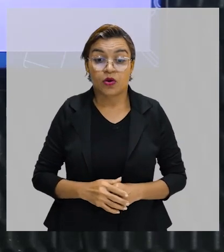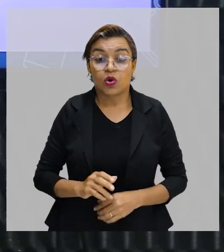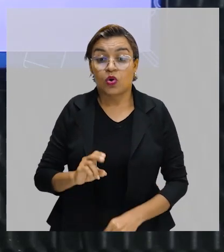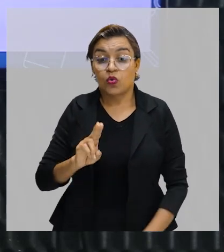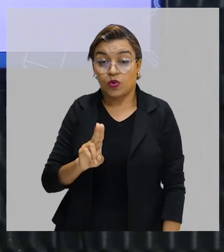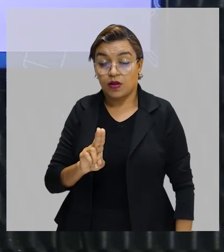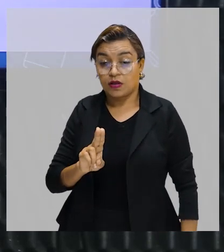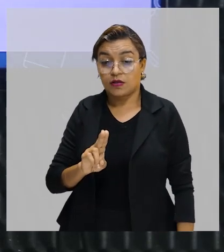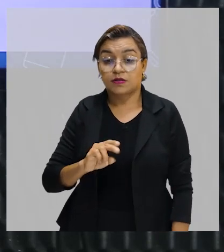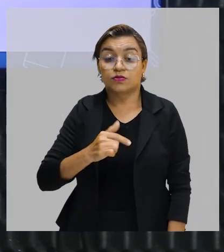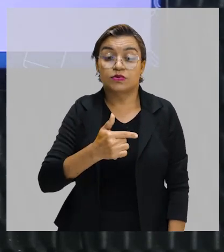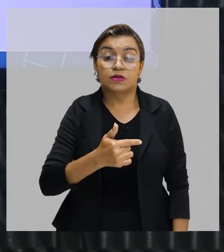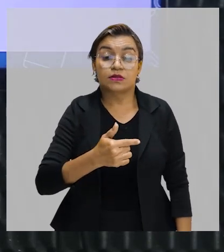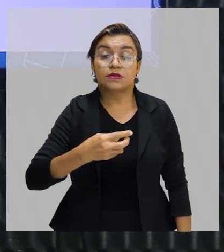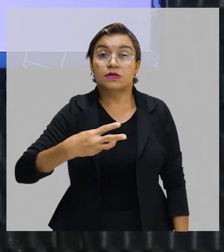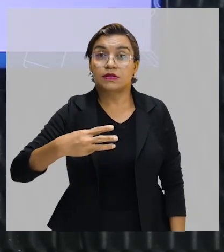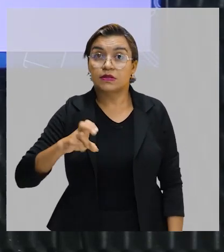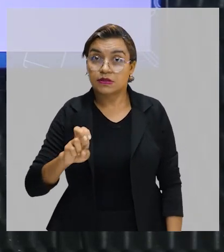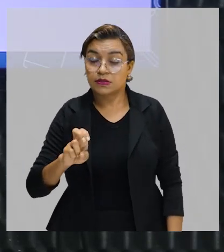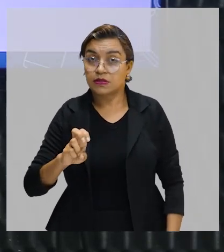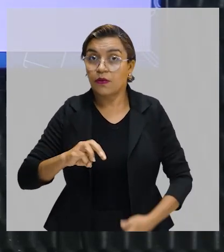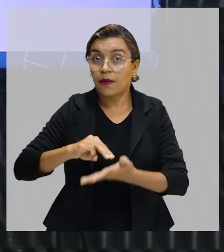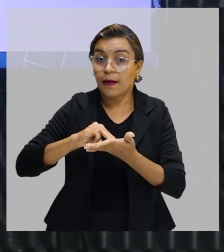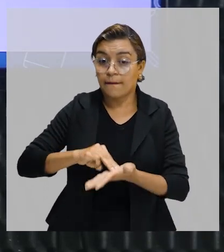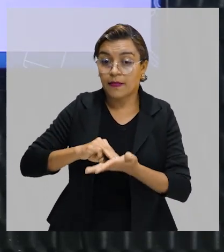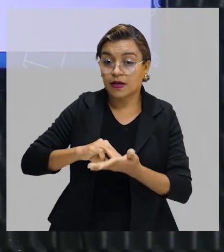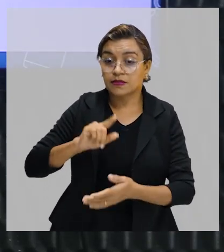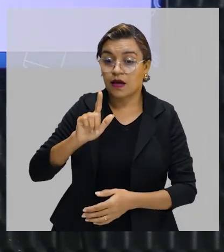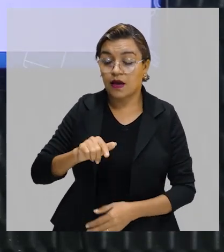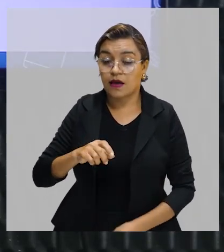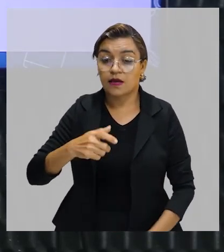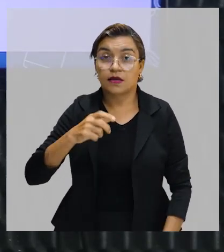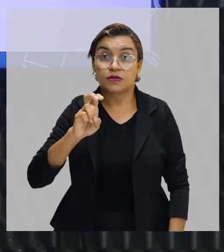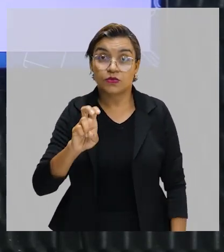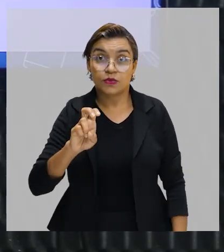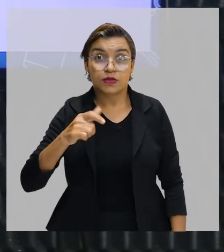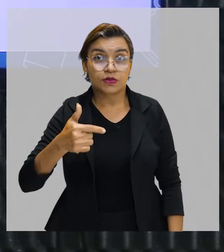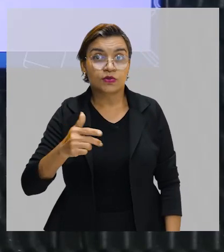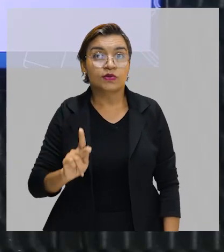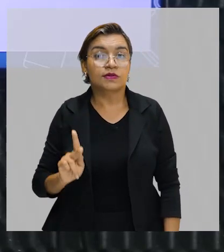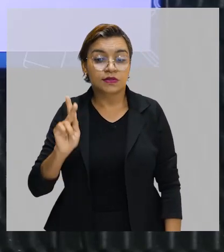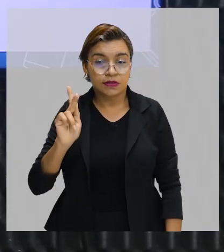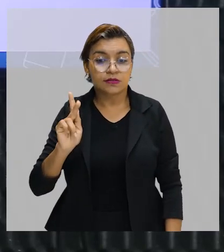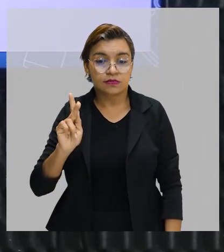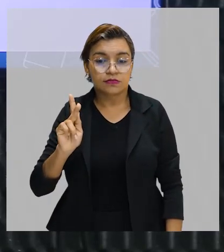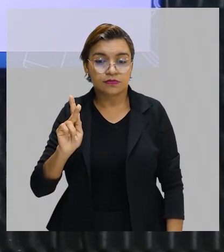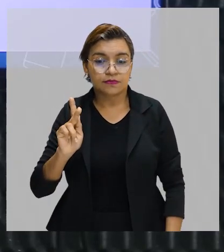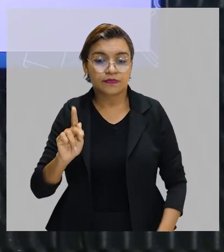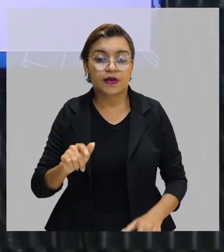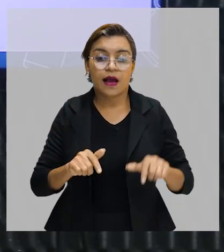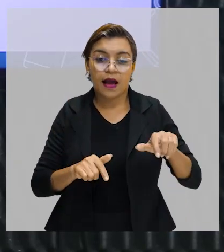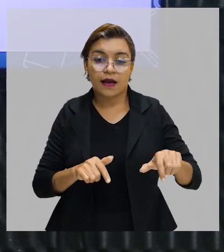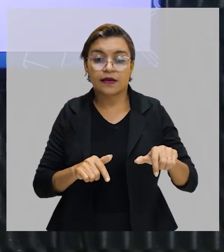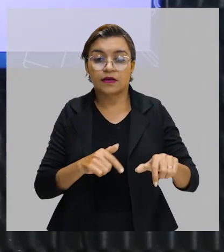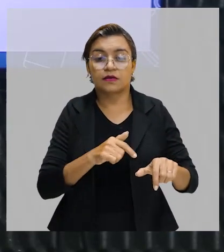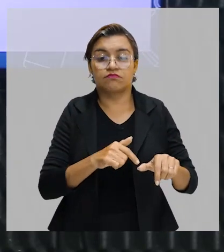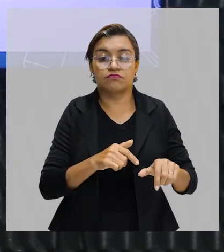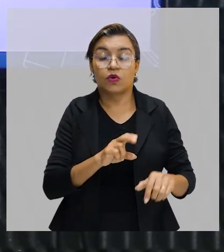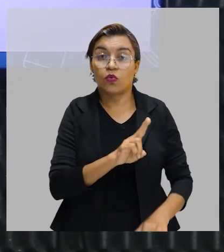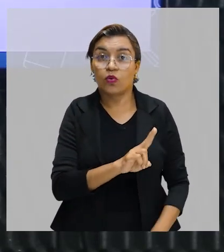massa crítica é cerca de 52 quilos. Então nós temos 15 quilos para o urânio 233 e para o urânio 235 nós